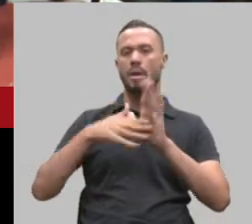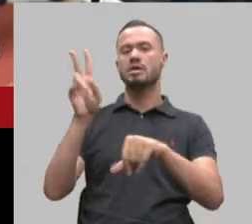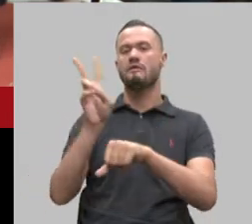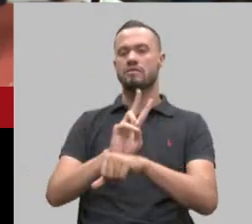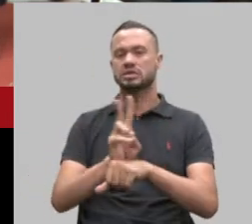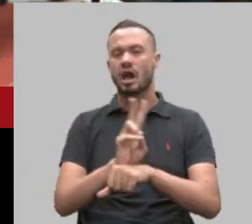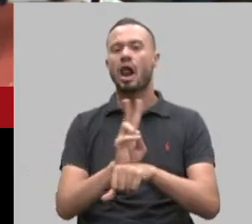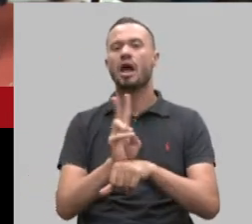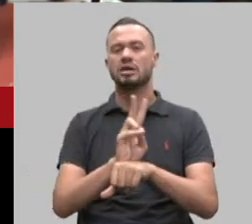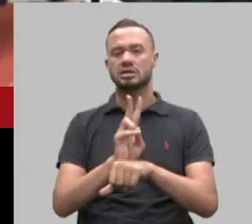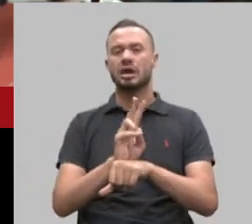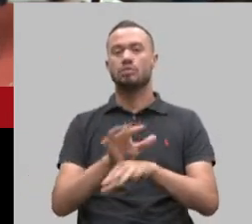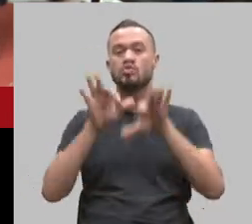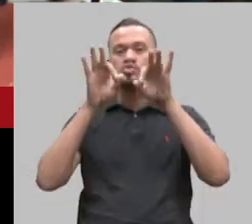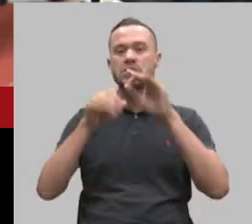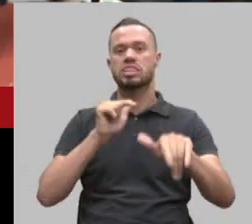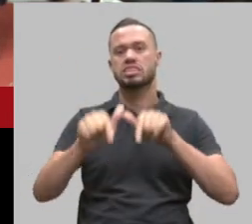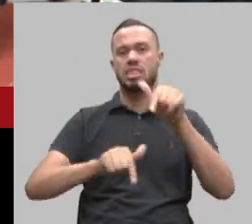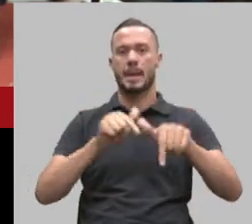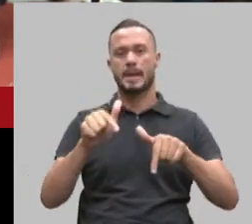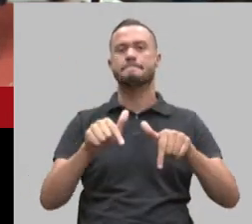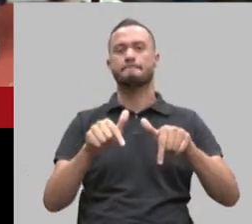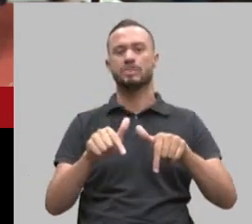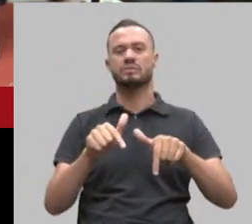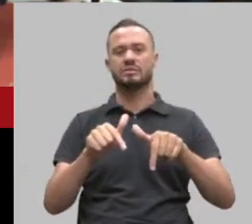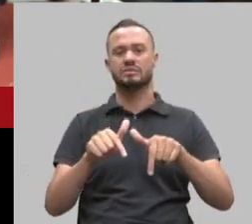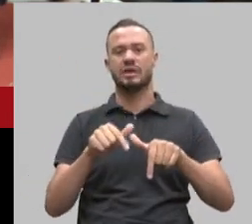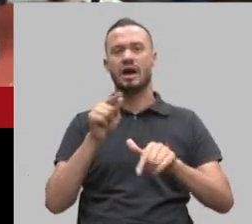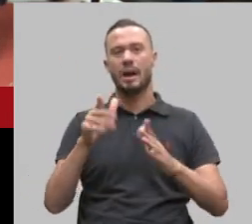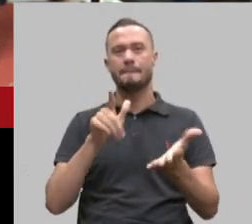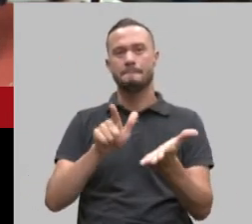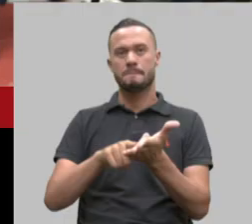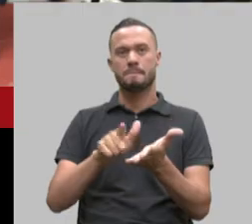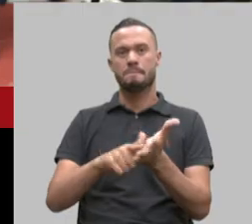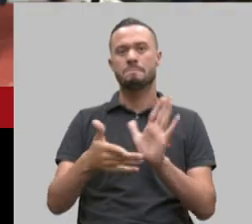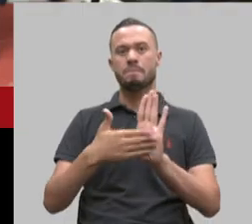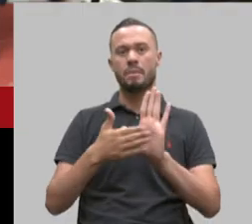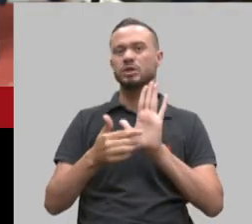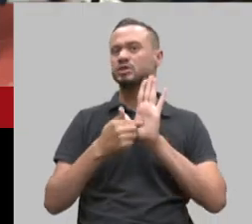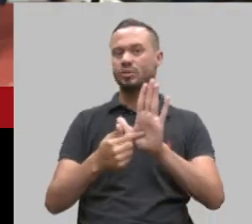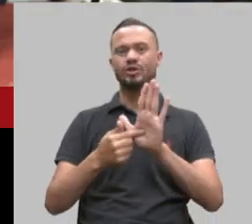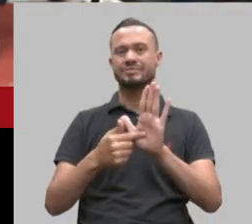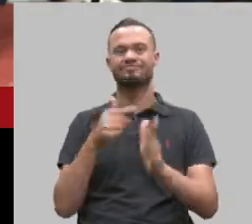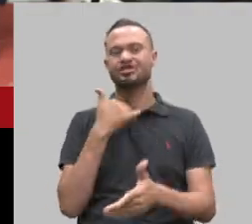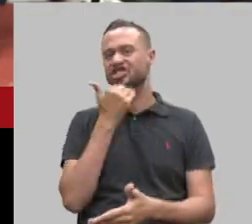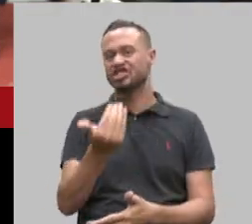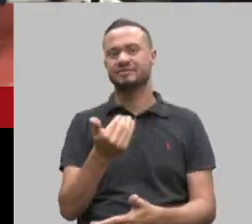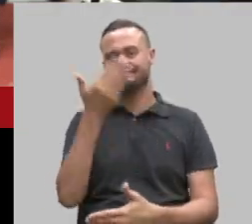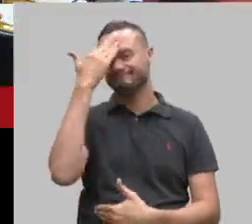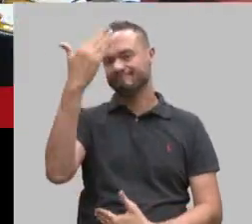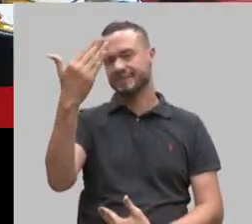da AP a própria proposta mostra que isso não é efic obrigado